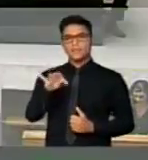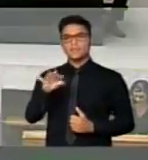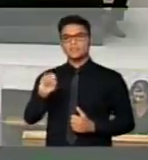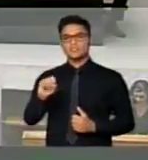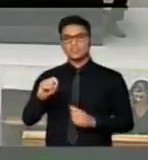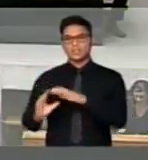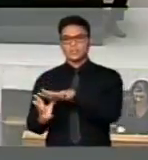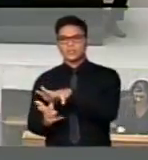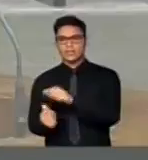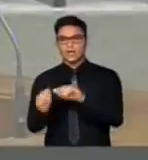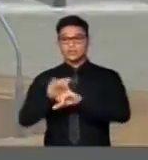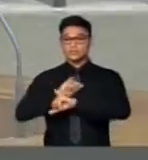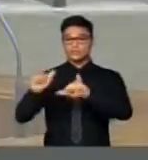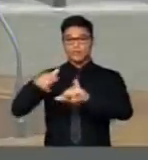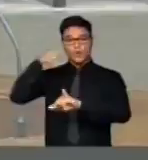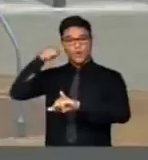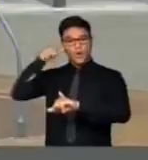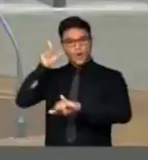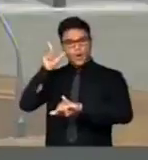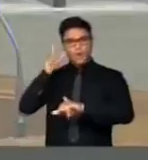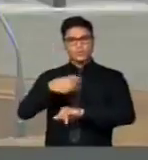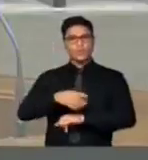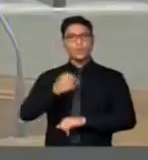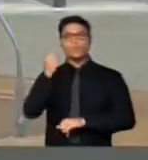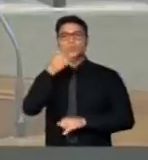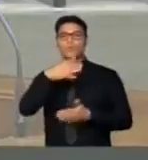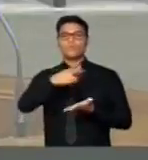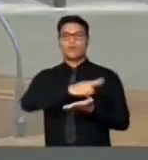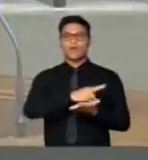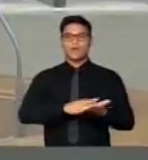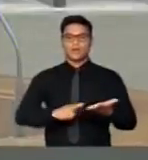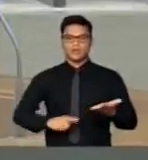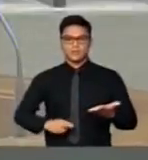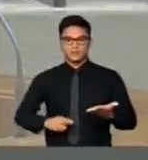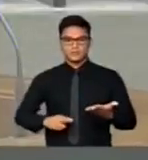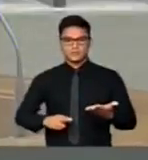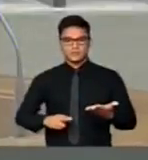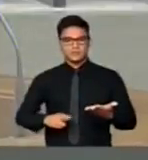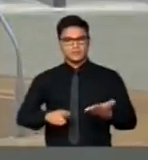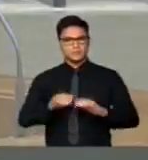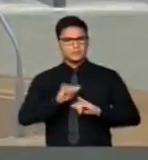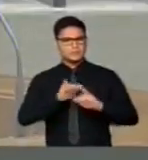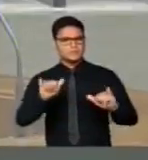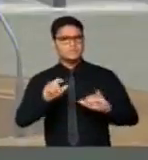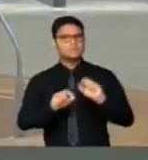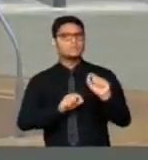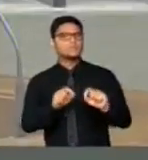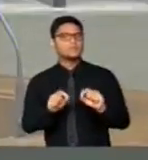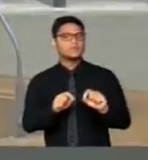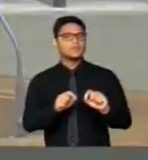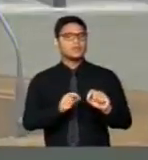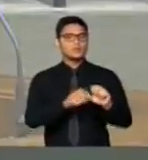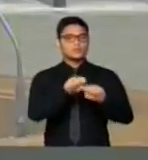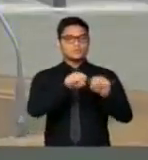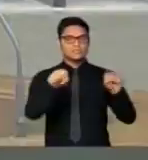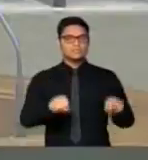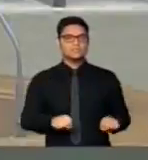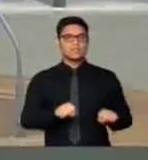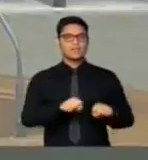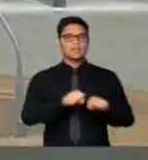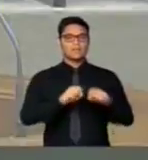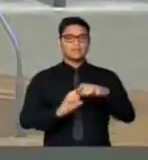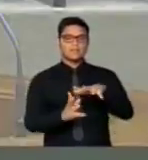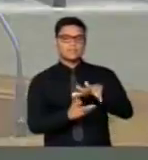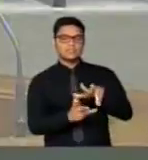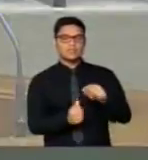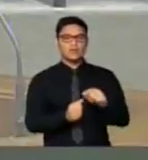Internacional divulgou ontem seu novo relatório. Alerta que o sistema internacional de proteção aos direitos humanos corre